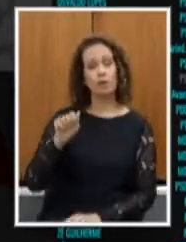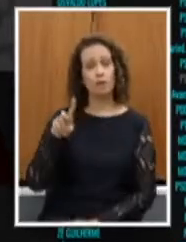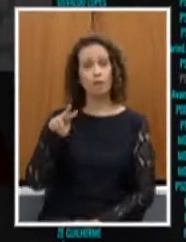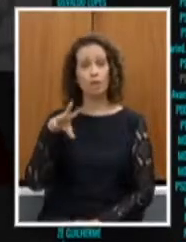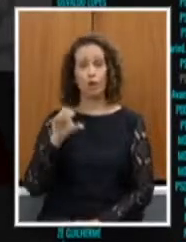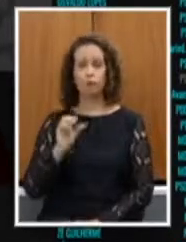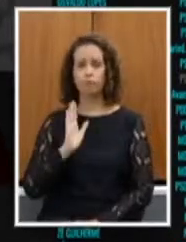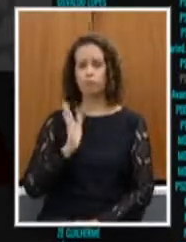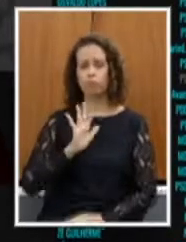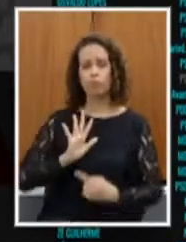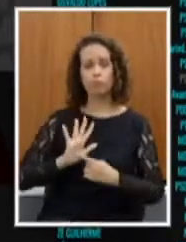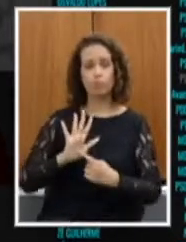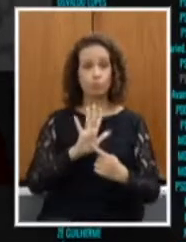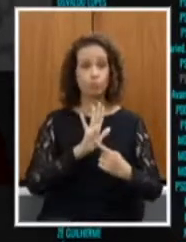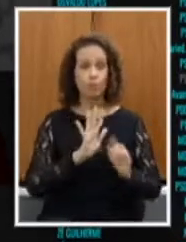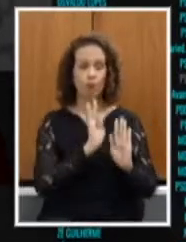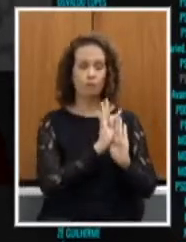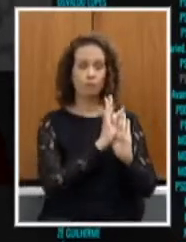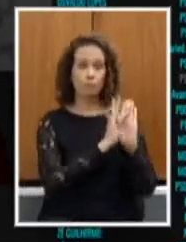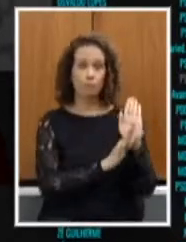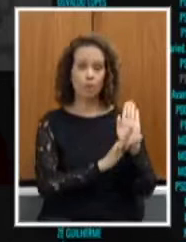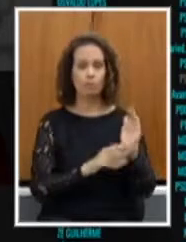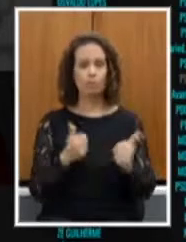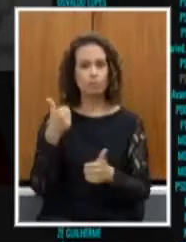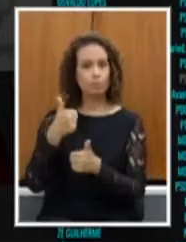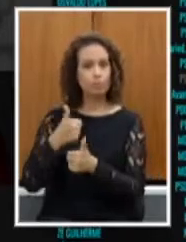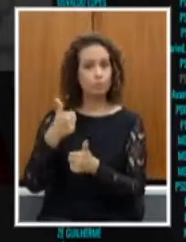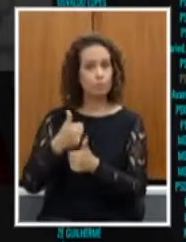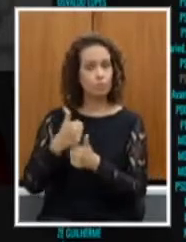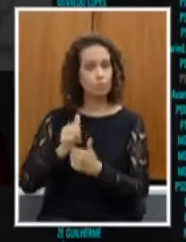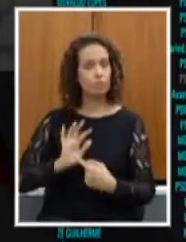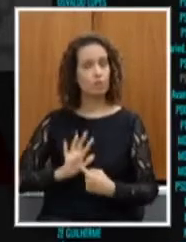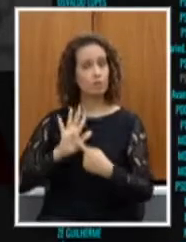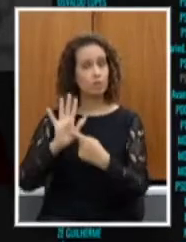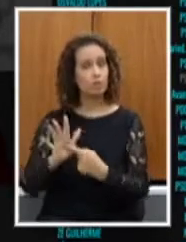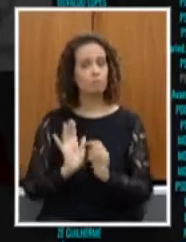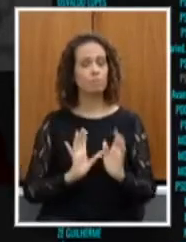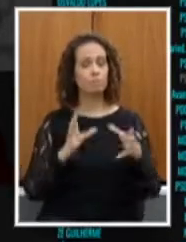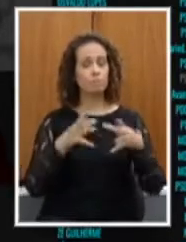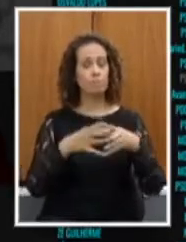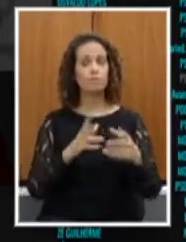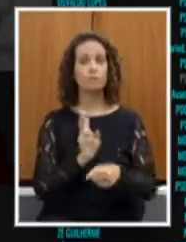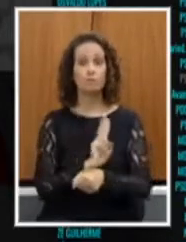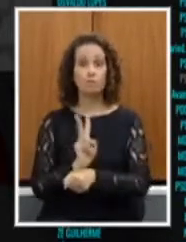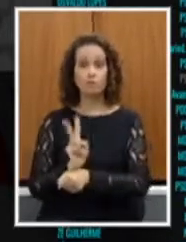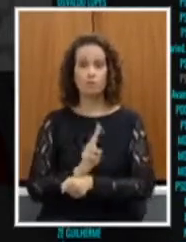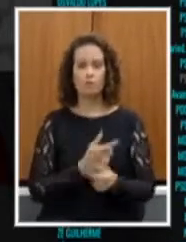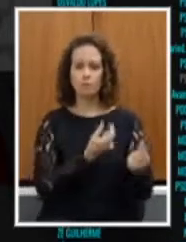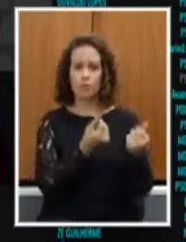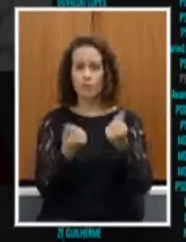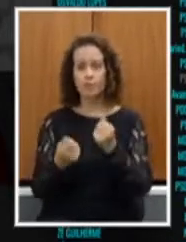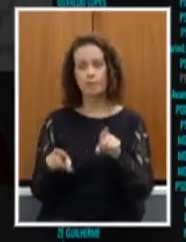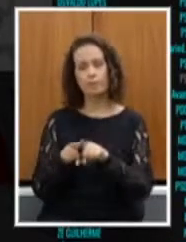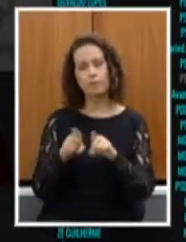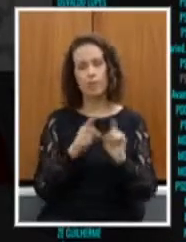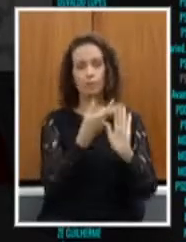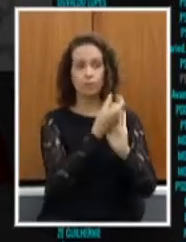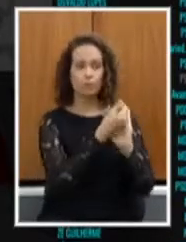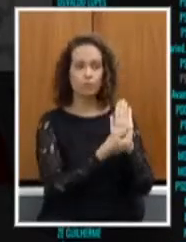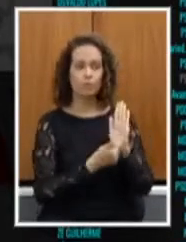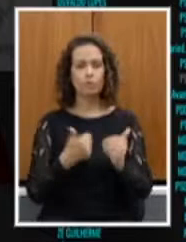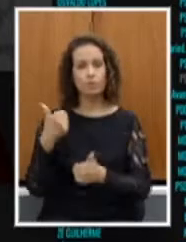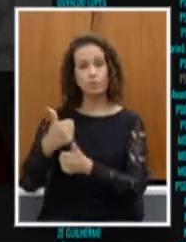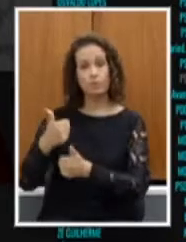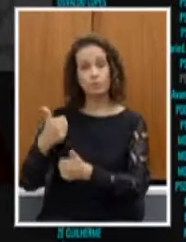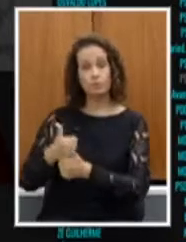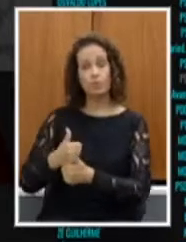sendo apreciado é um texto, né, substitutivo que foi apresentado pela Comissão de Fiscalização Financeira e Orçamentária. É o substitutivo